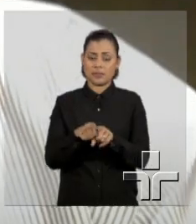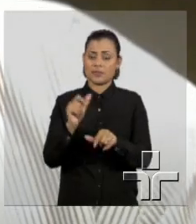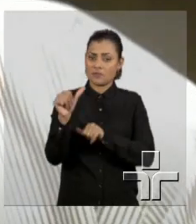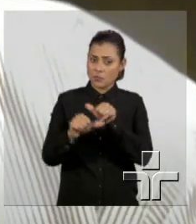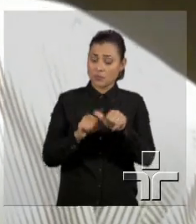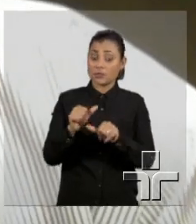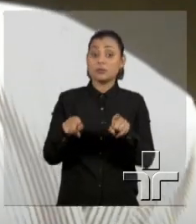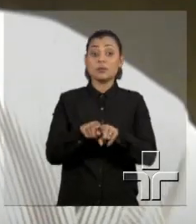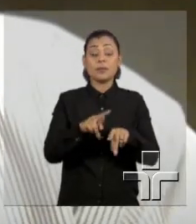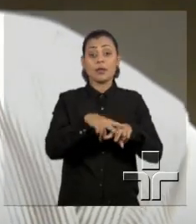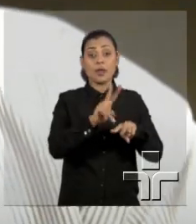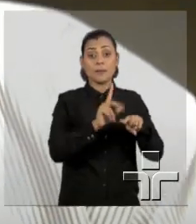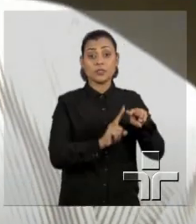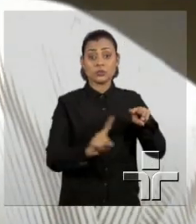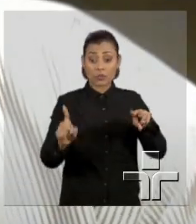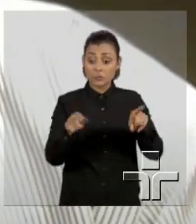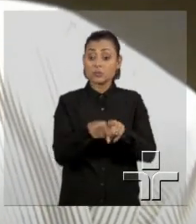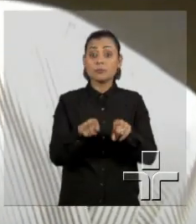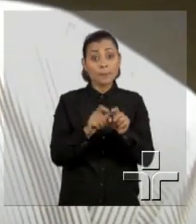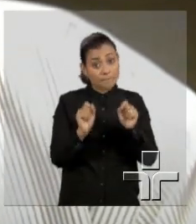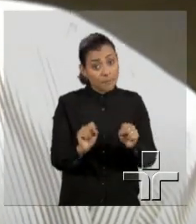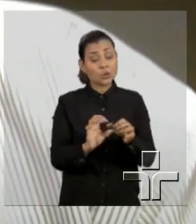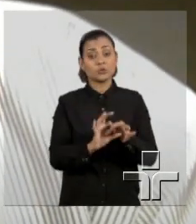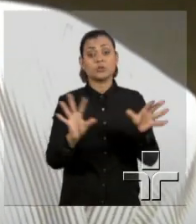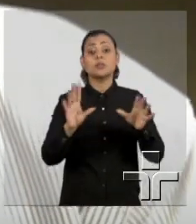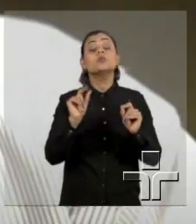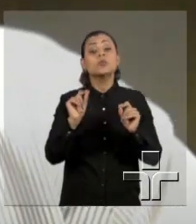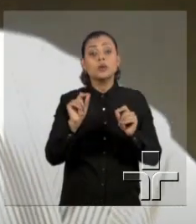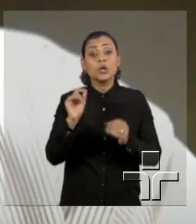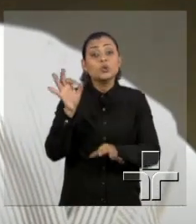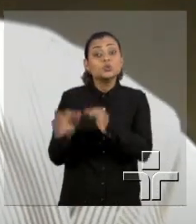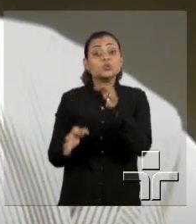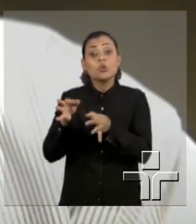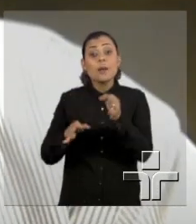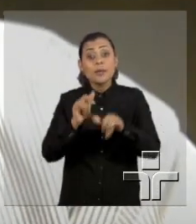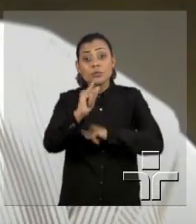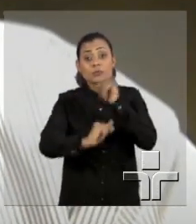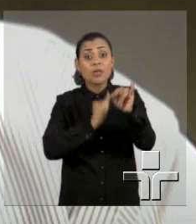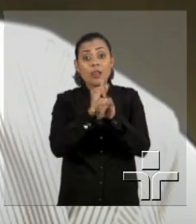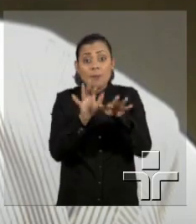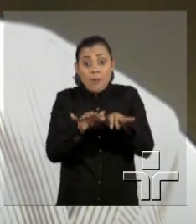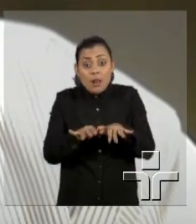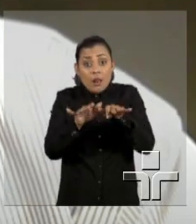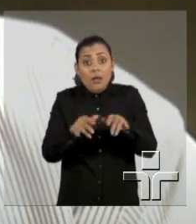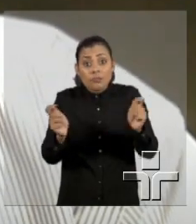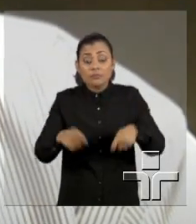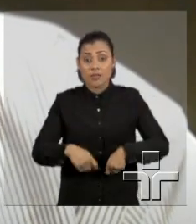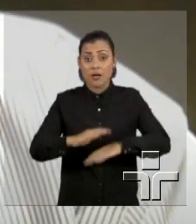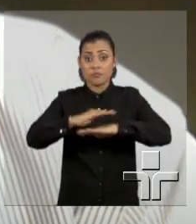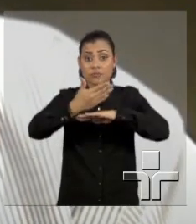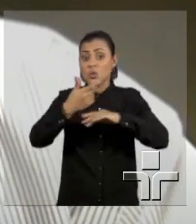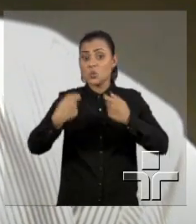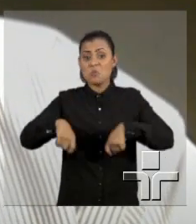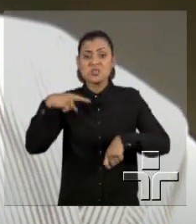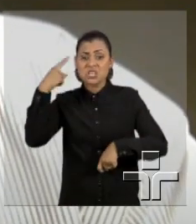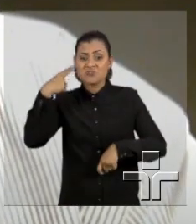até habeas corpus poderão ser levados a julgamento virtual, em que não há mais a sustentação oral do